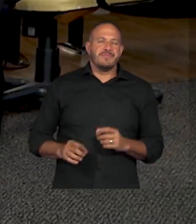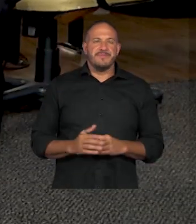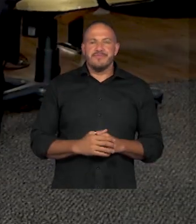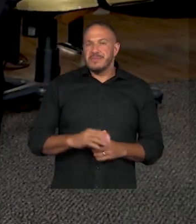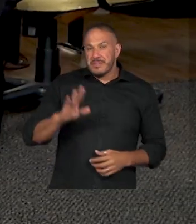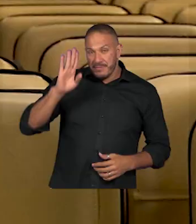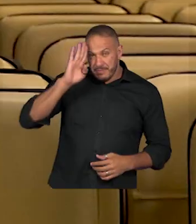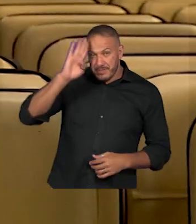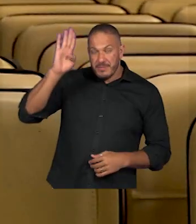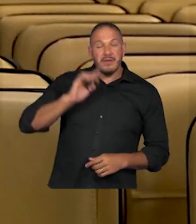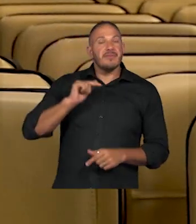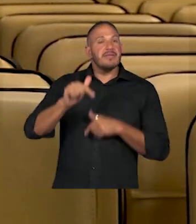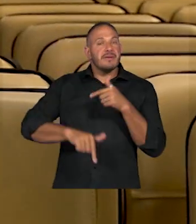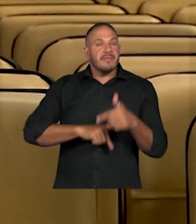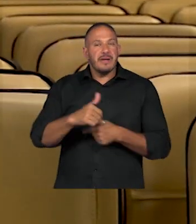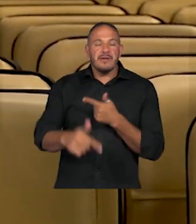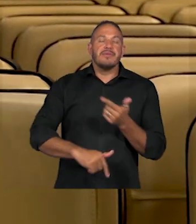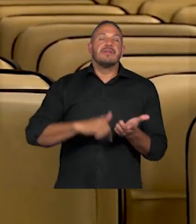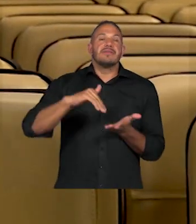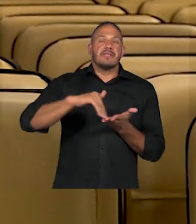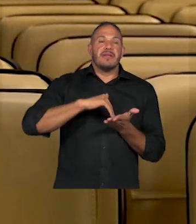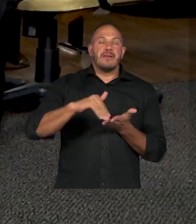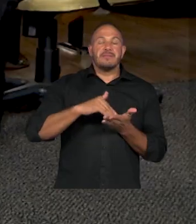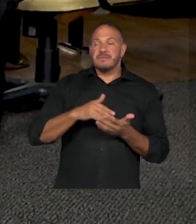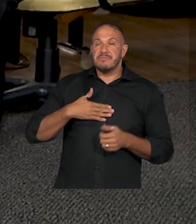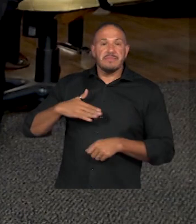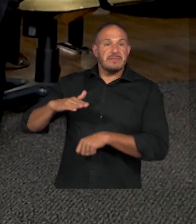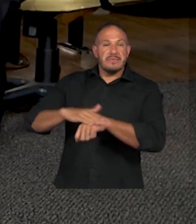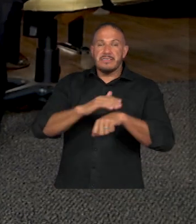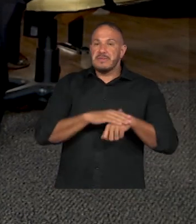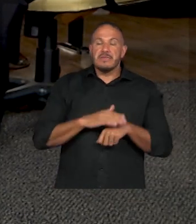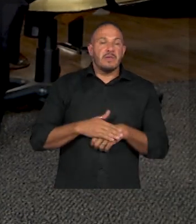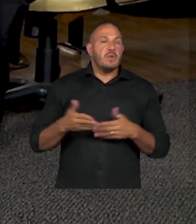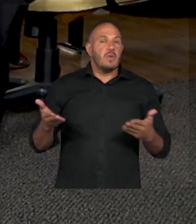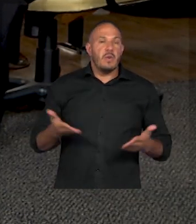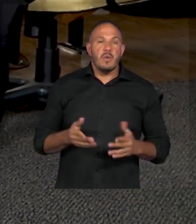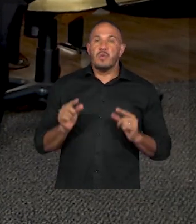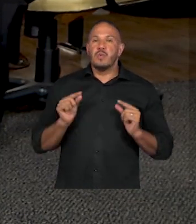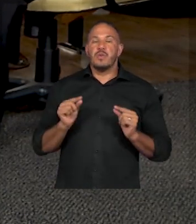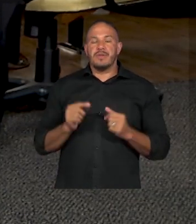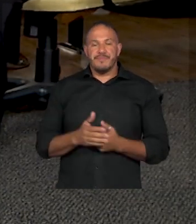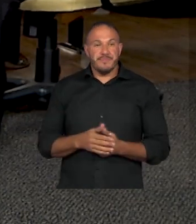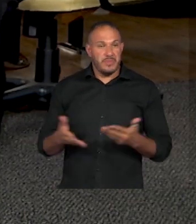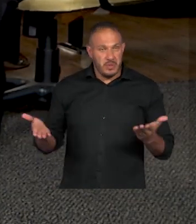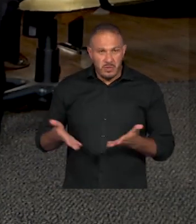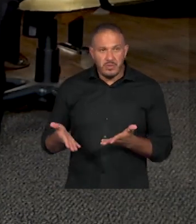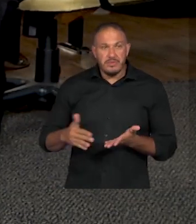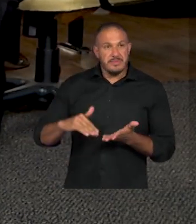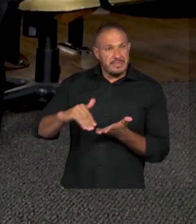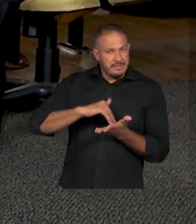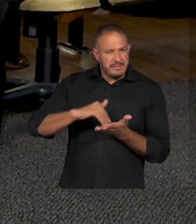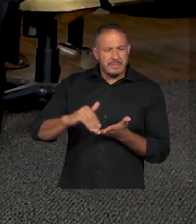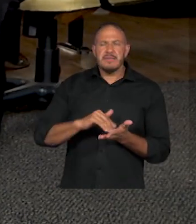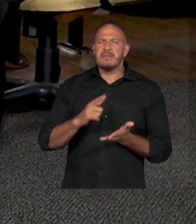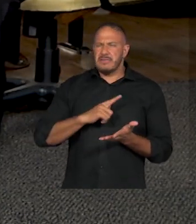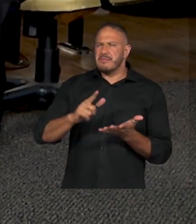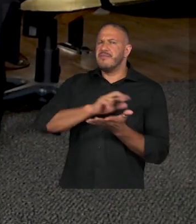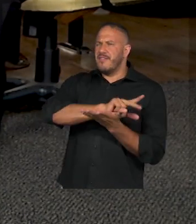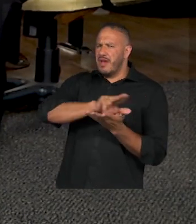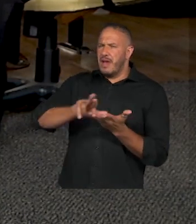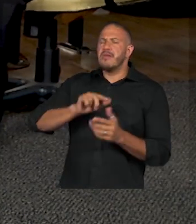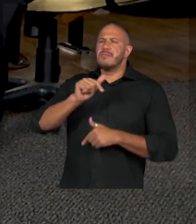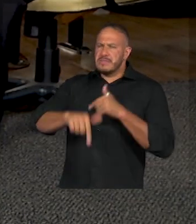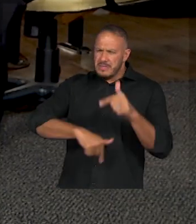principais serviços que a Secretaria desenvolve hoje? Olha, hoje a Secretaria tem bastante serviço